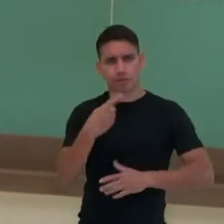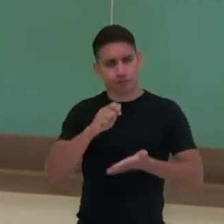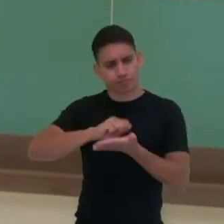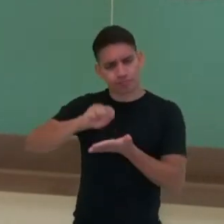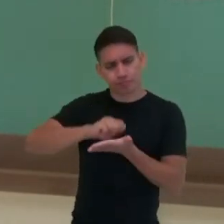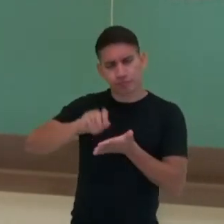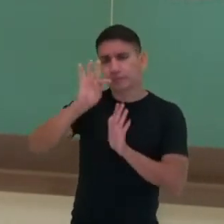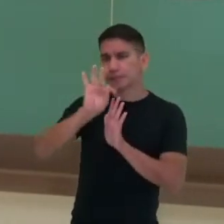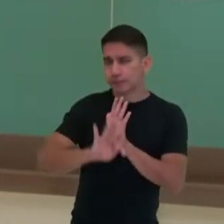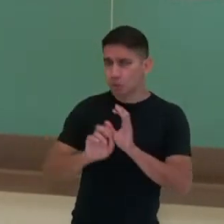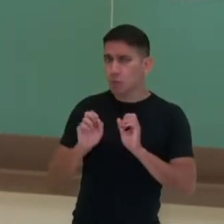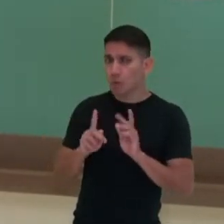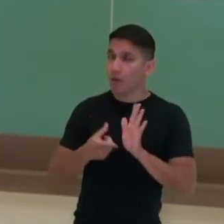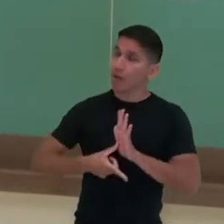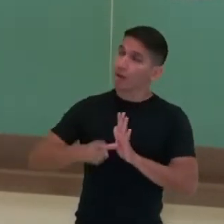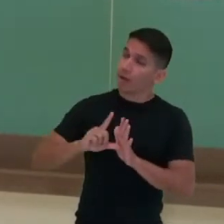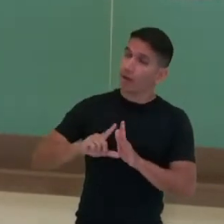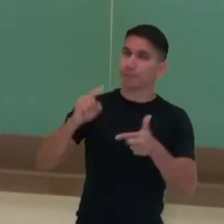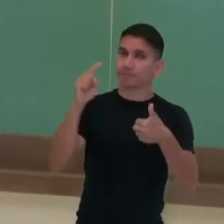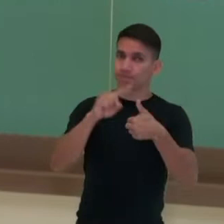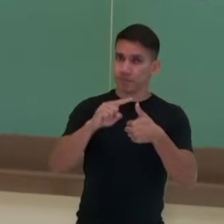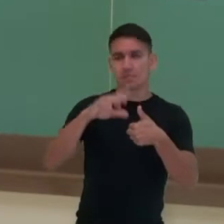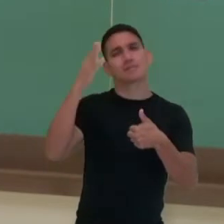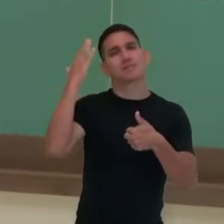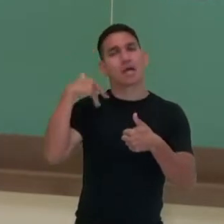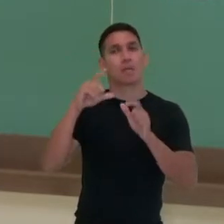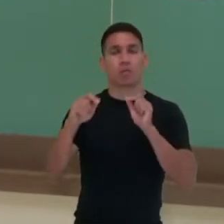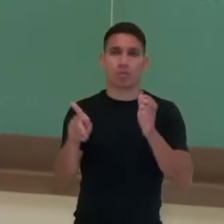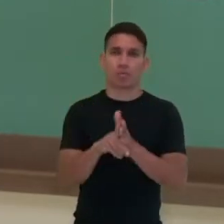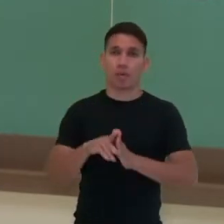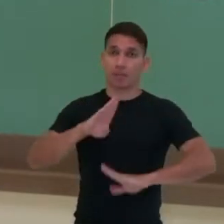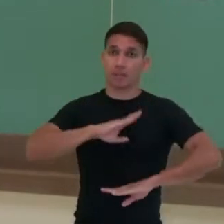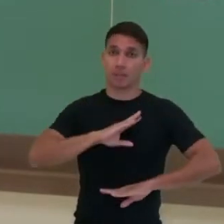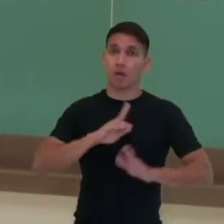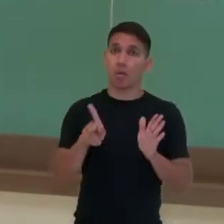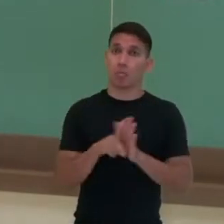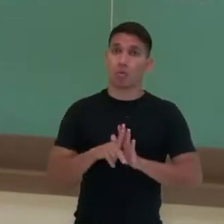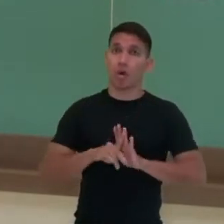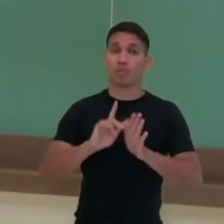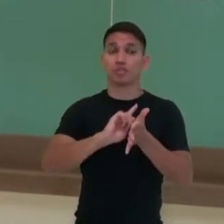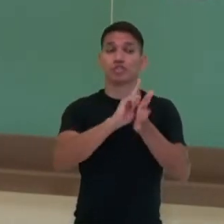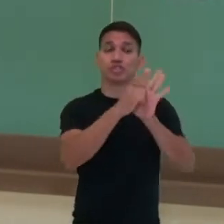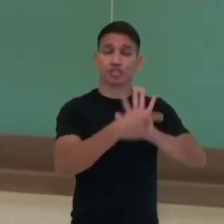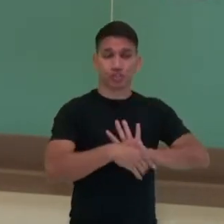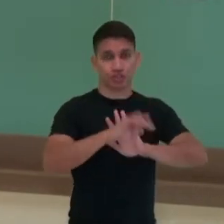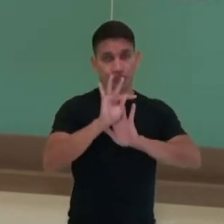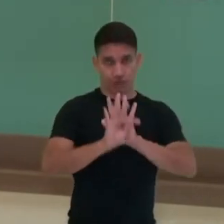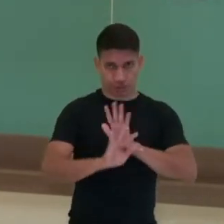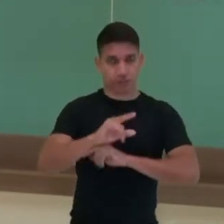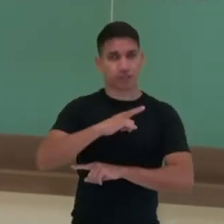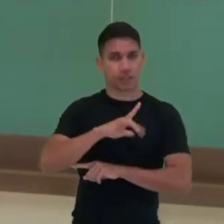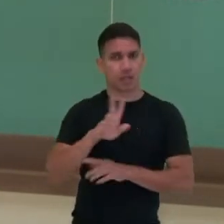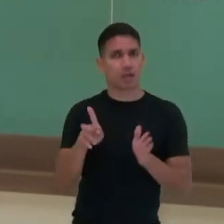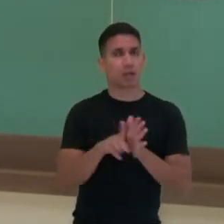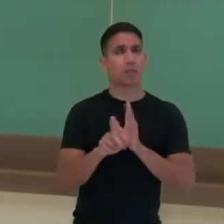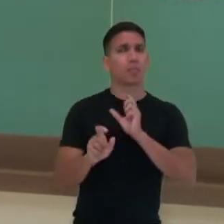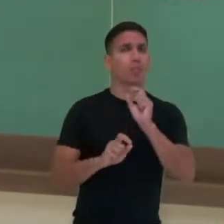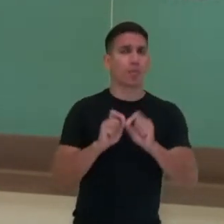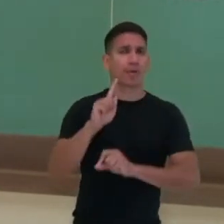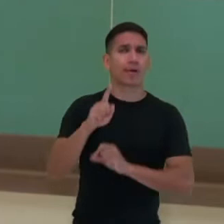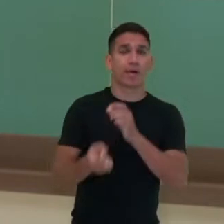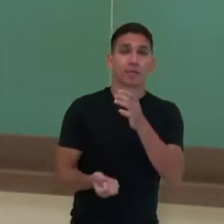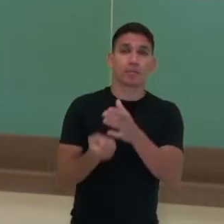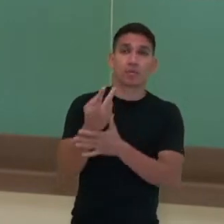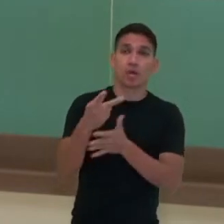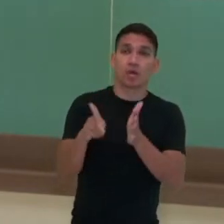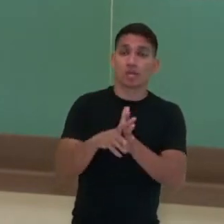Perfeito? Então, primeiramente sabemos então que causo é um gênero textual. Ele surge da